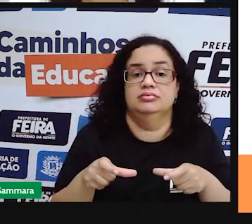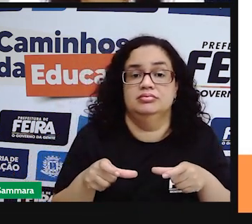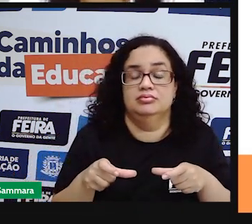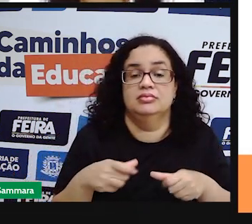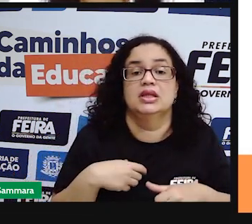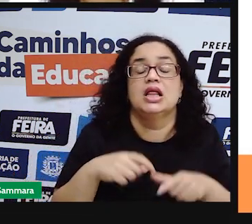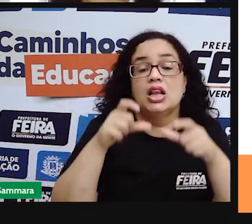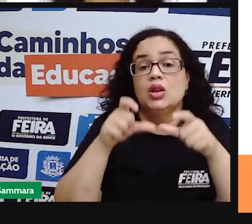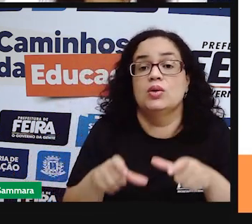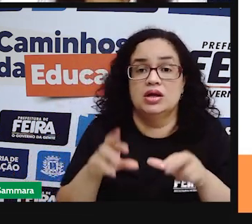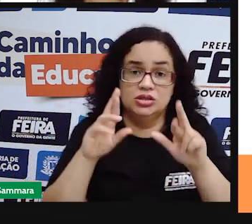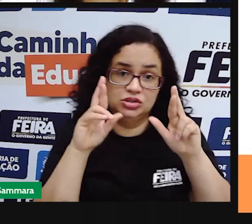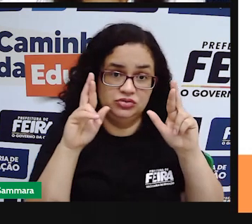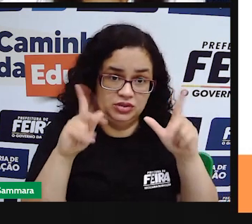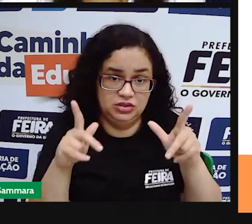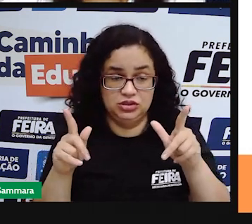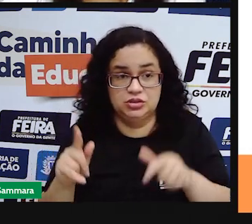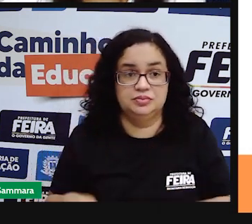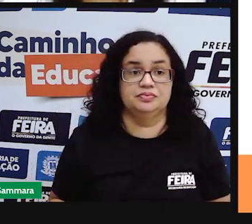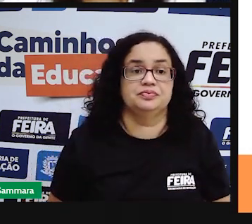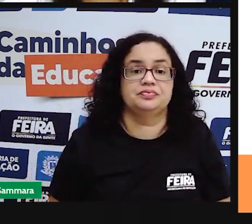lugar diferente.